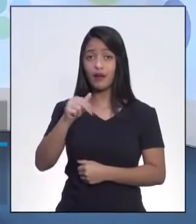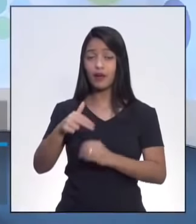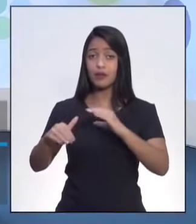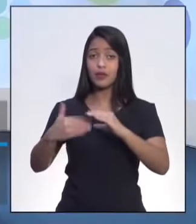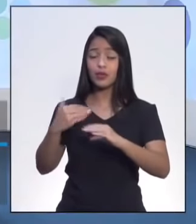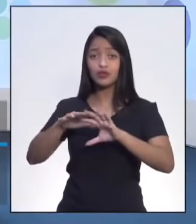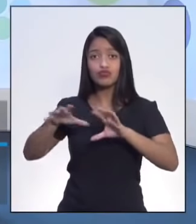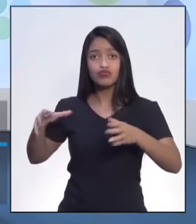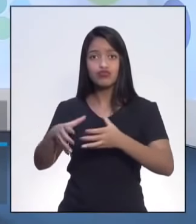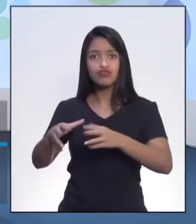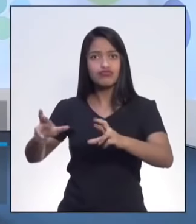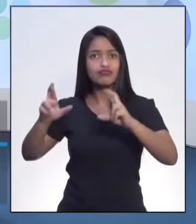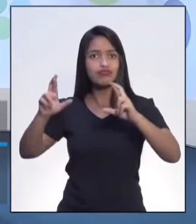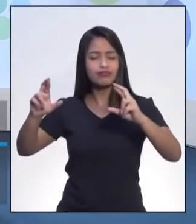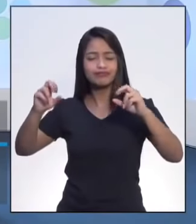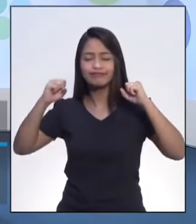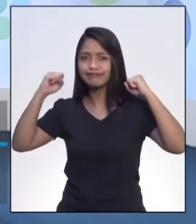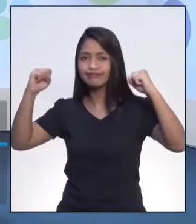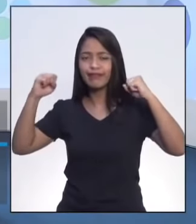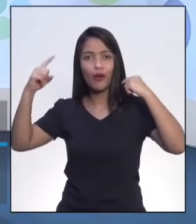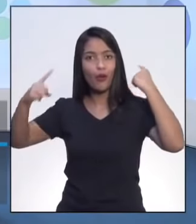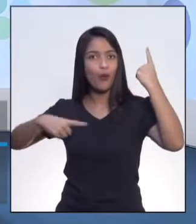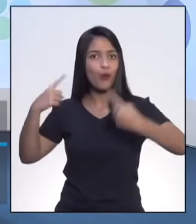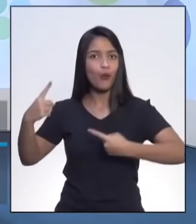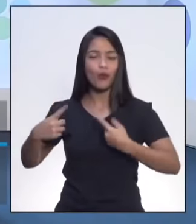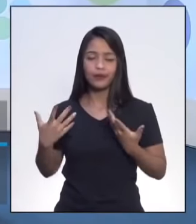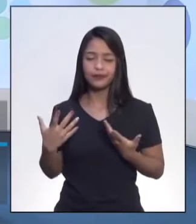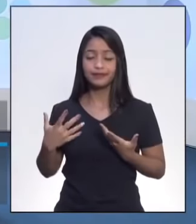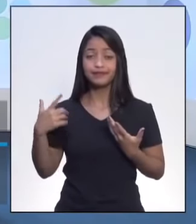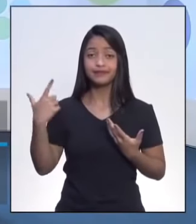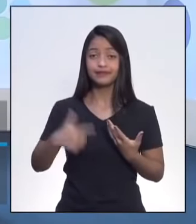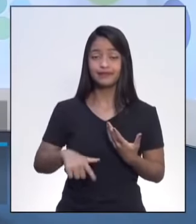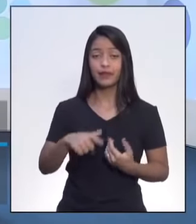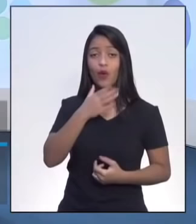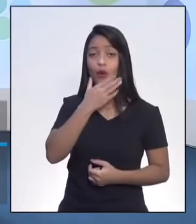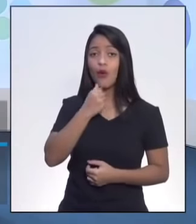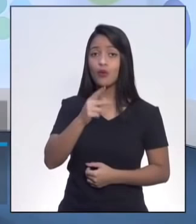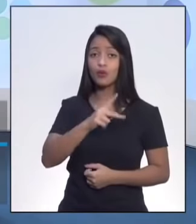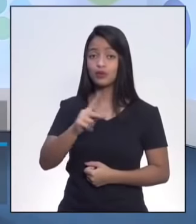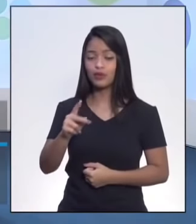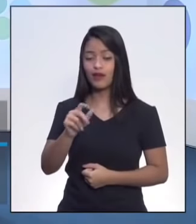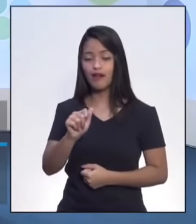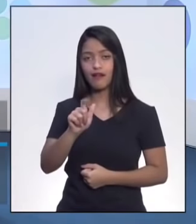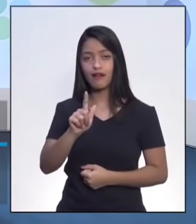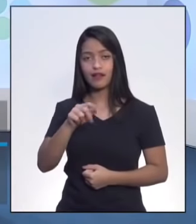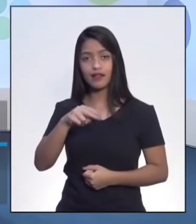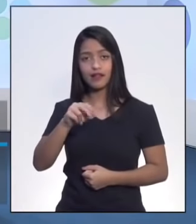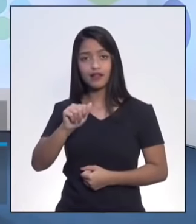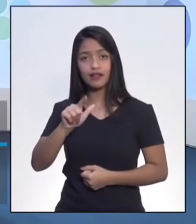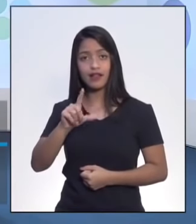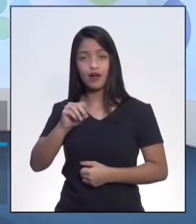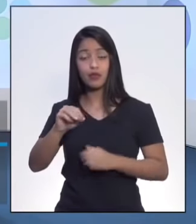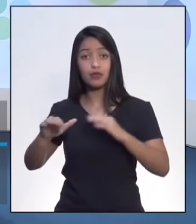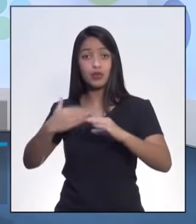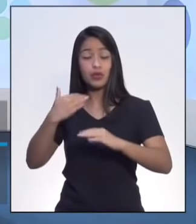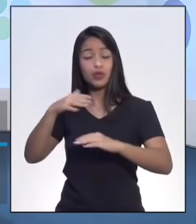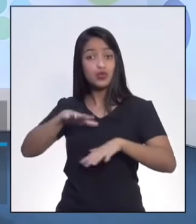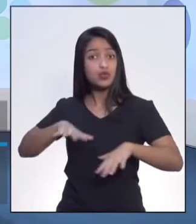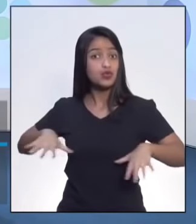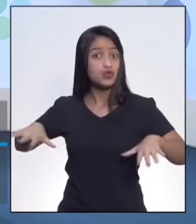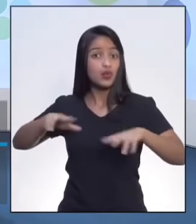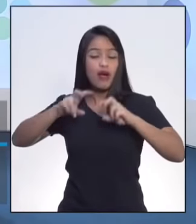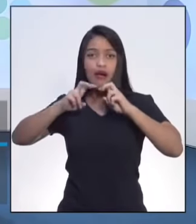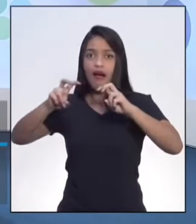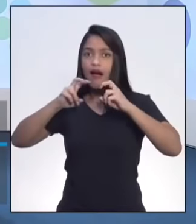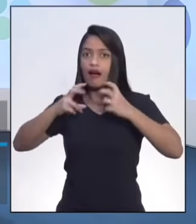emocionante. Pablo Miguel, virada emocionante. Pro Aguinaldo, em êxtase. O Pro lembrou. Então, vamos